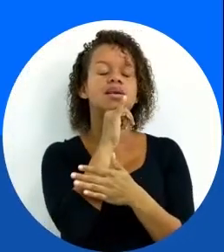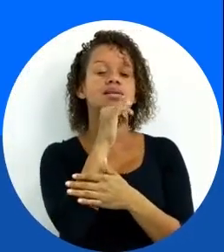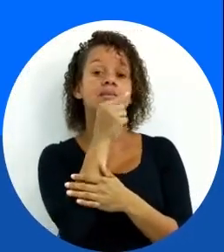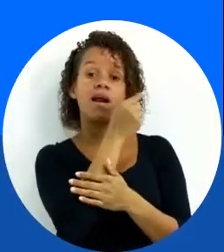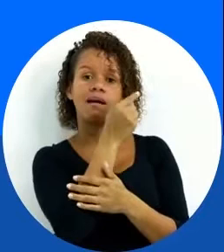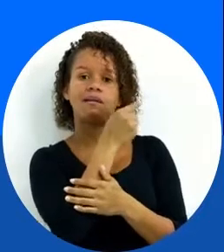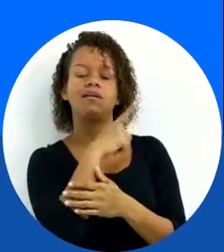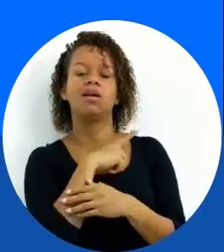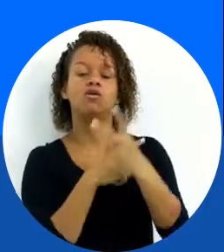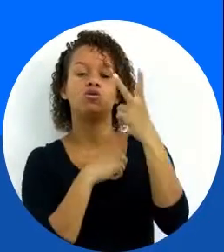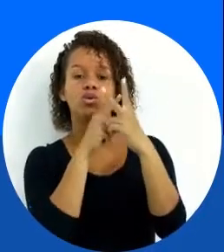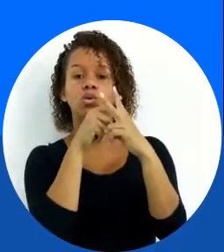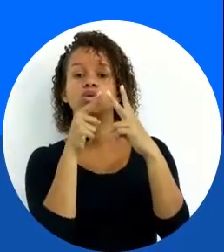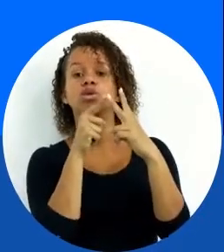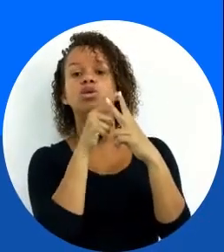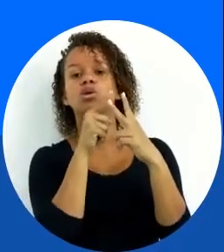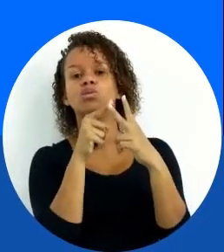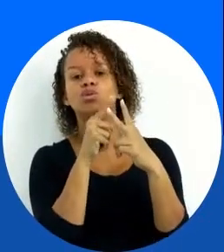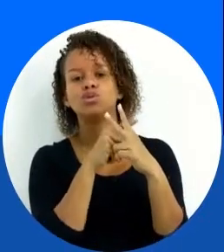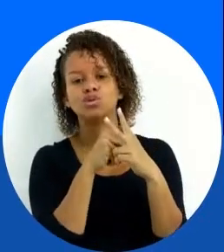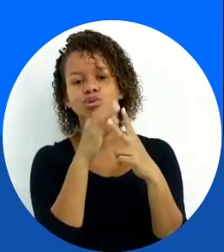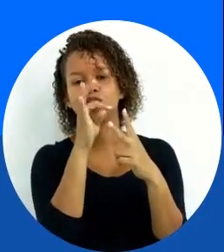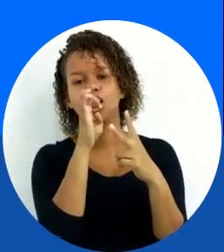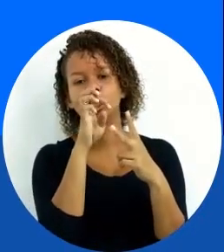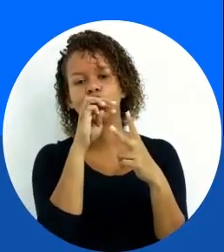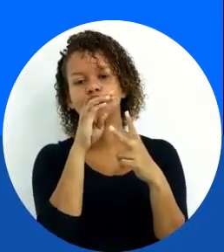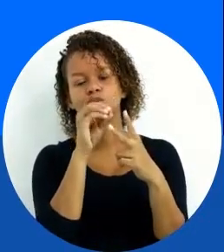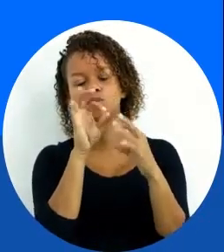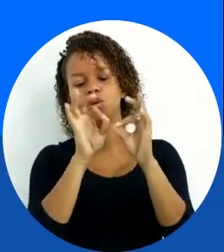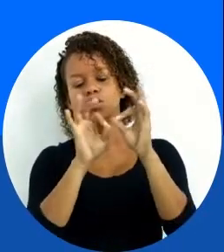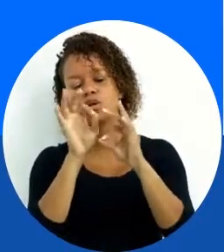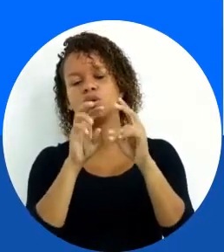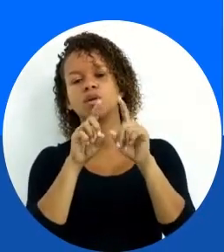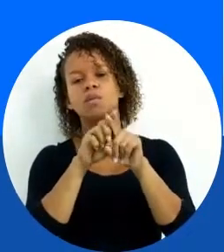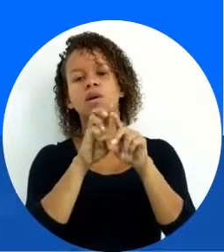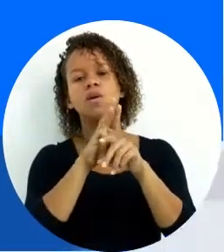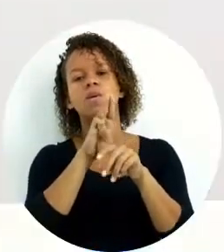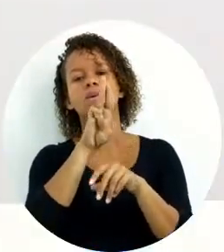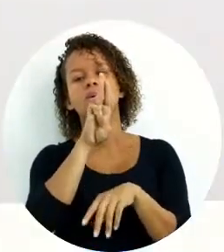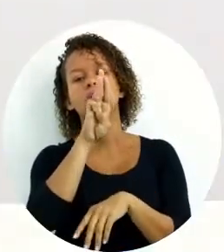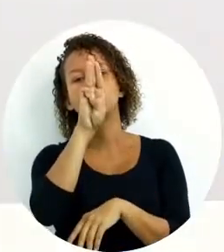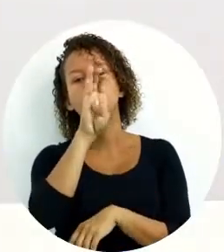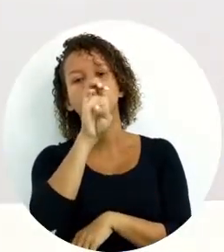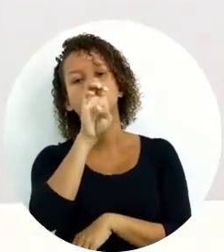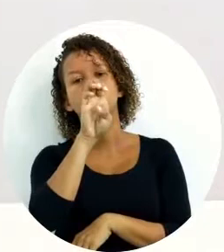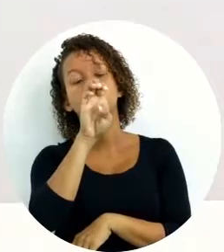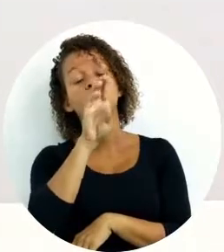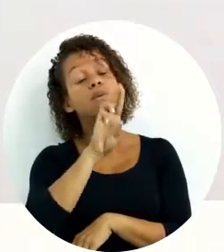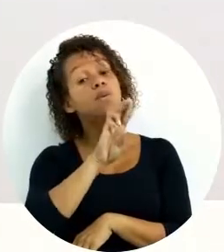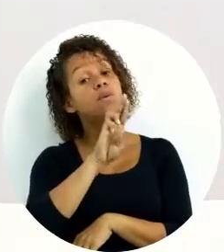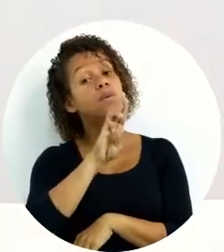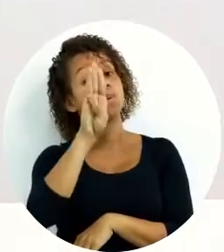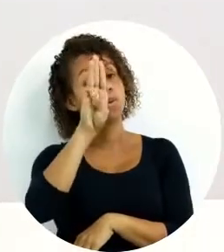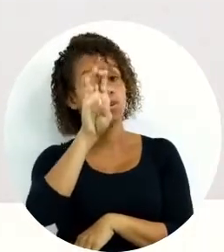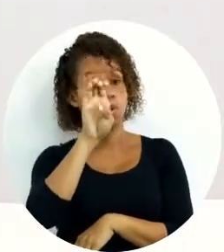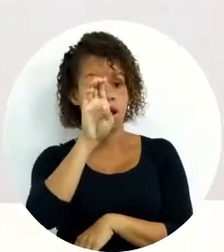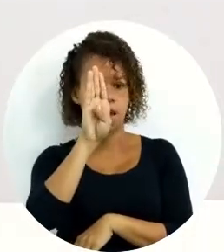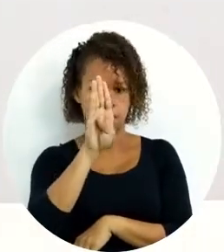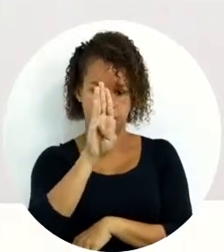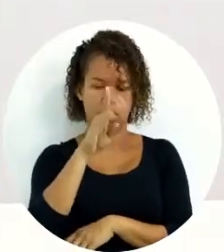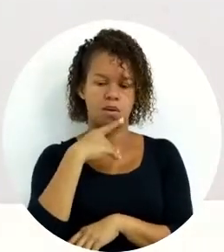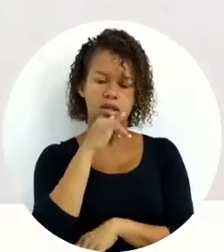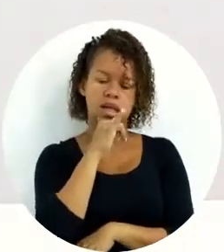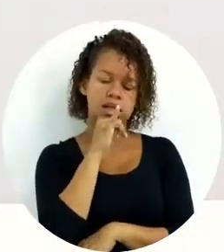ele contém os dois termos, como é destacado, programação e também web. Então, esse exemplo, pessoal, foi para